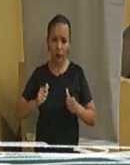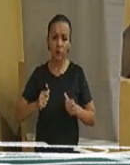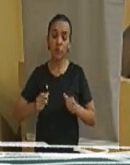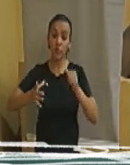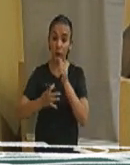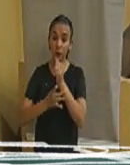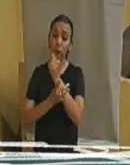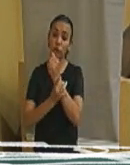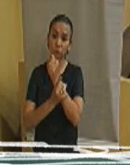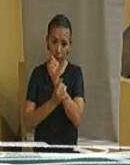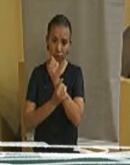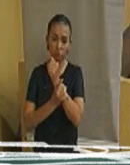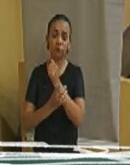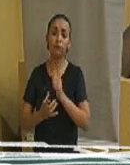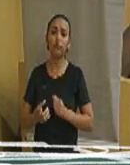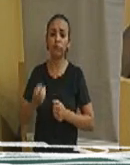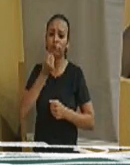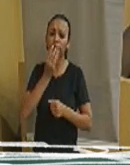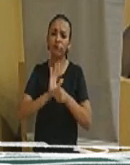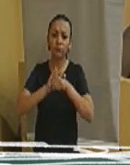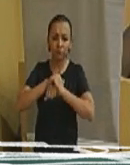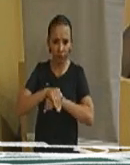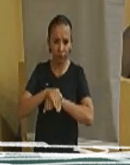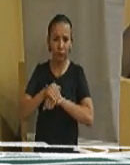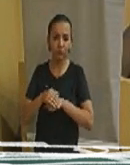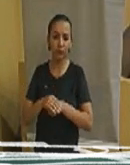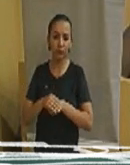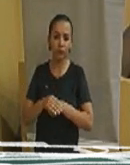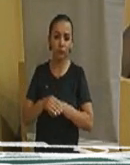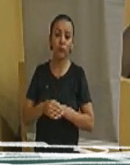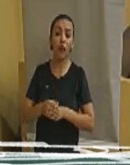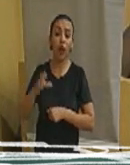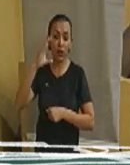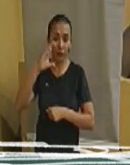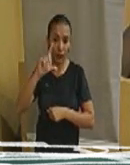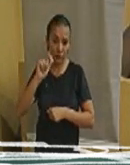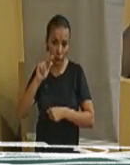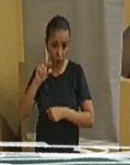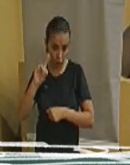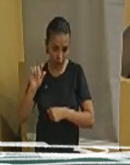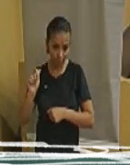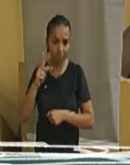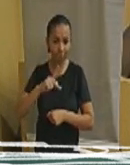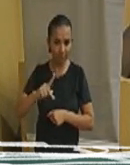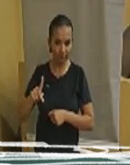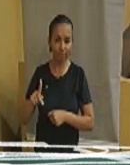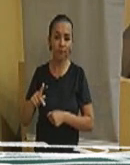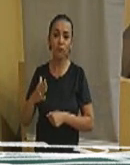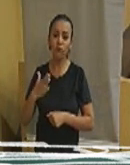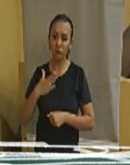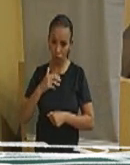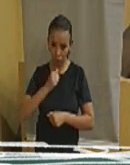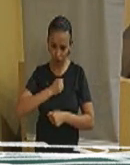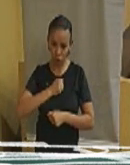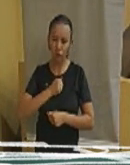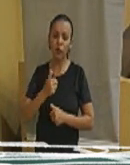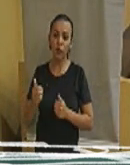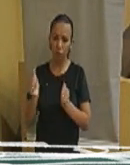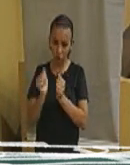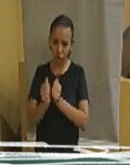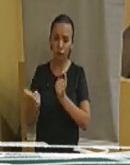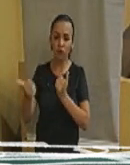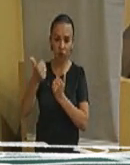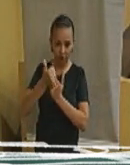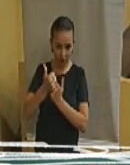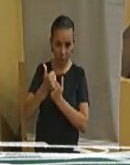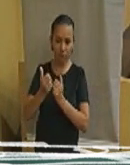seguranças. Boa noite à Cláudia, professora Cláudia, nossa candidata a vice.